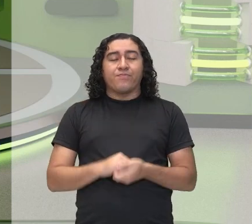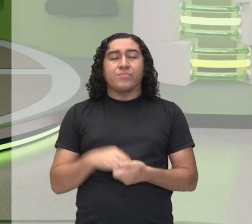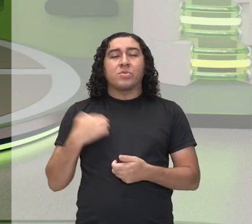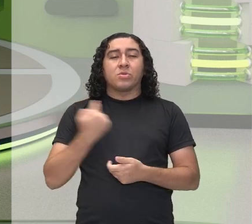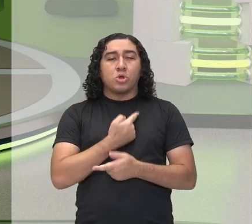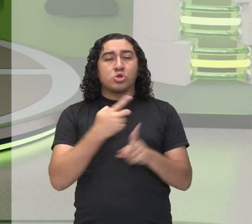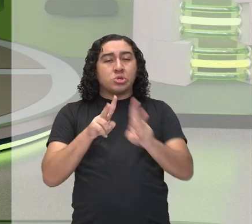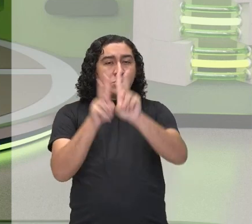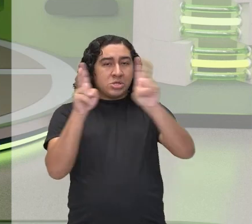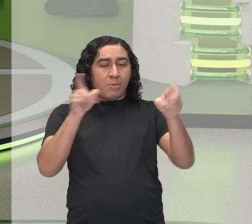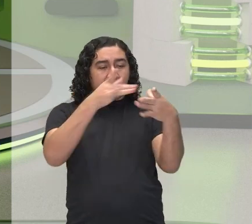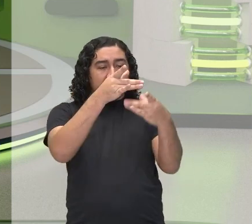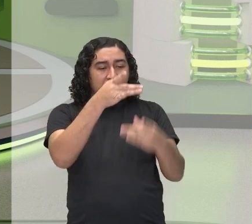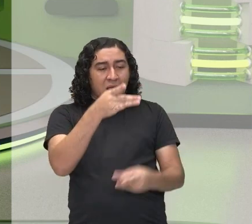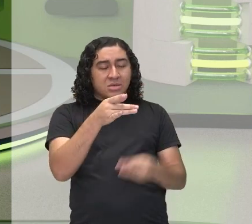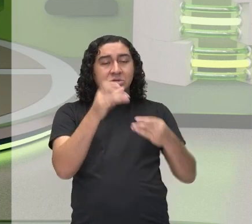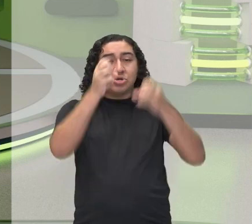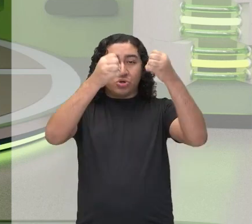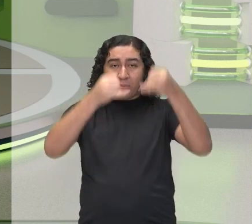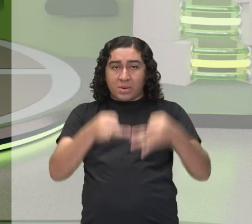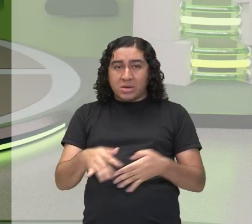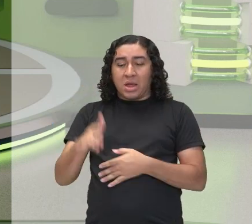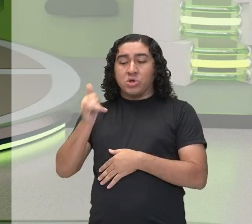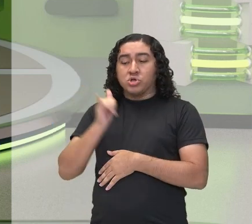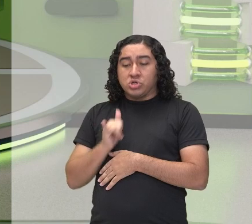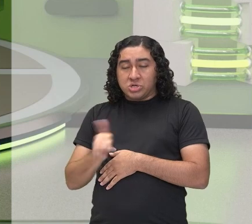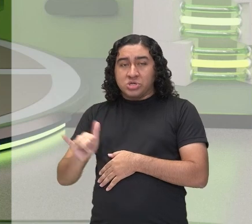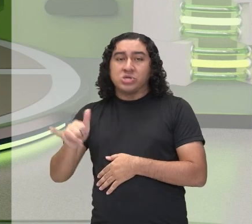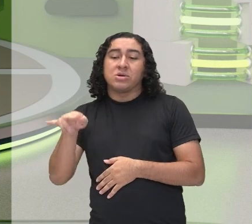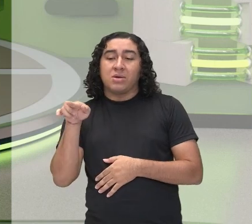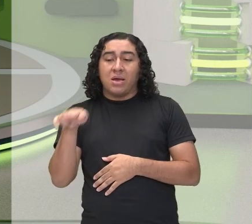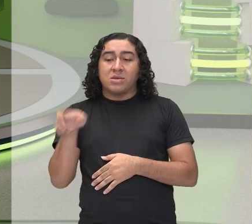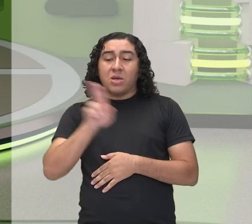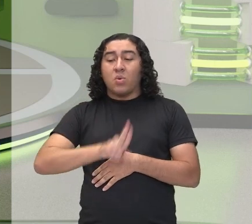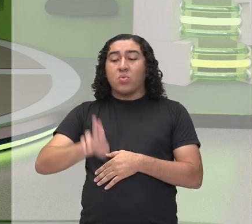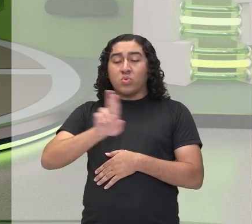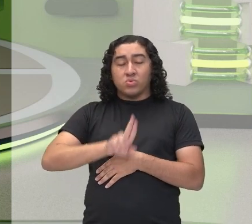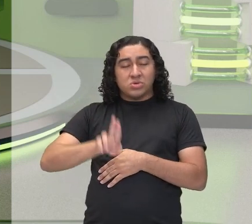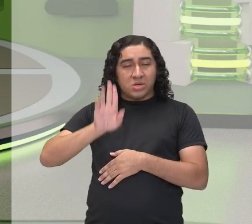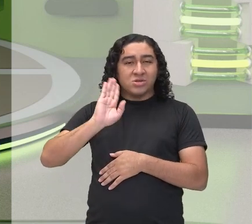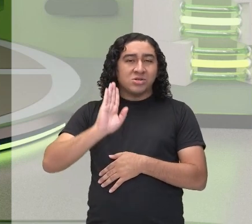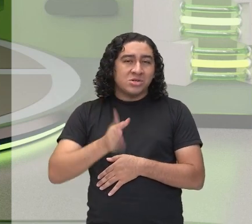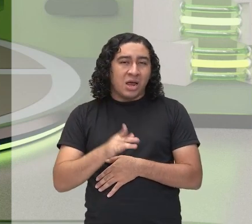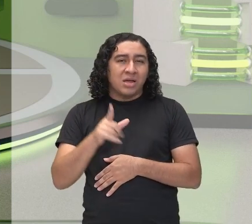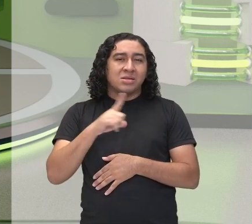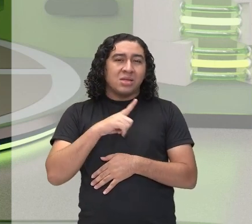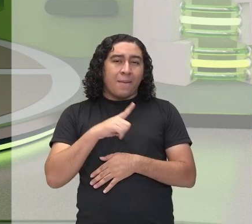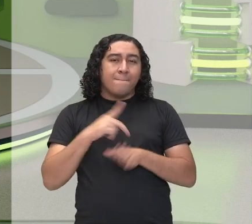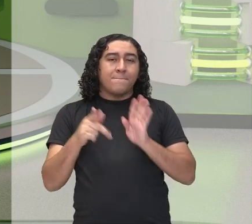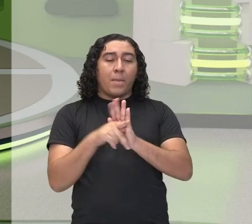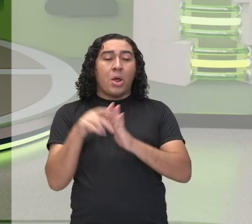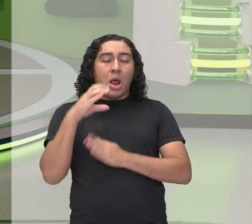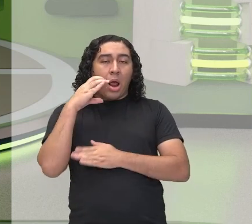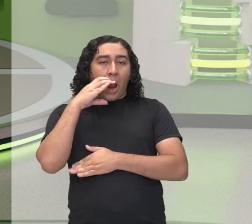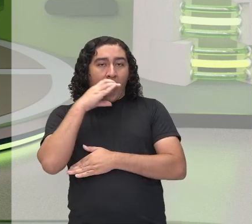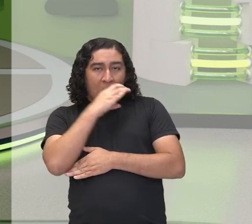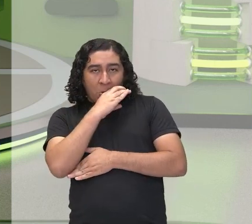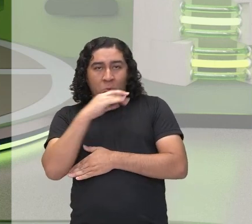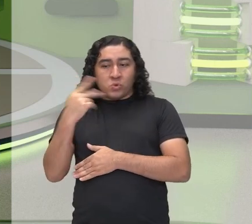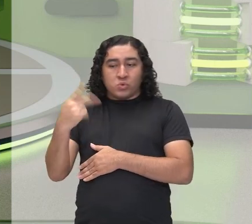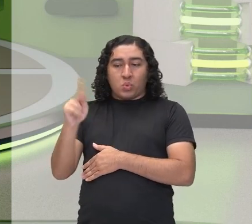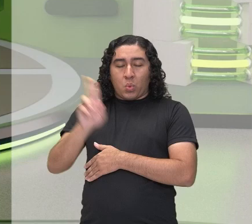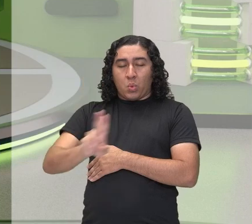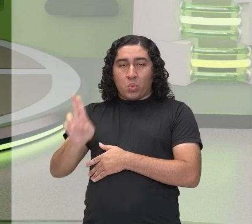falar sobre a energia solar através dessa energia que já é ali irradiada, através